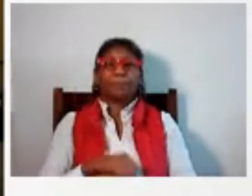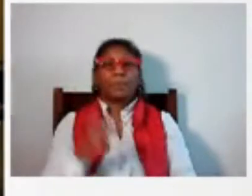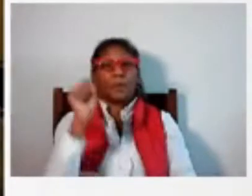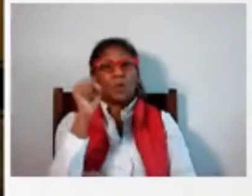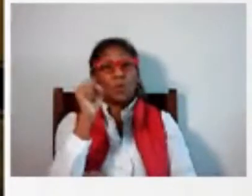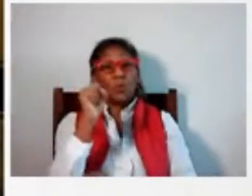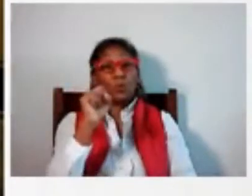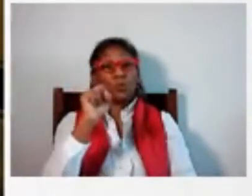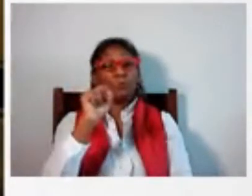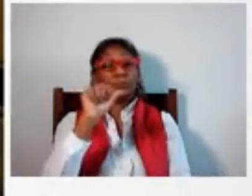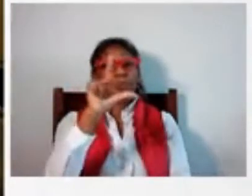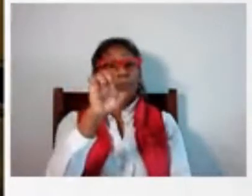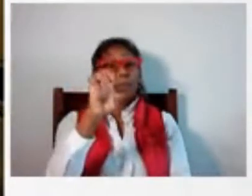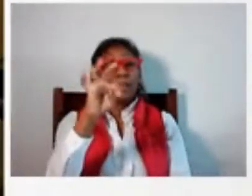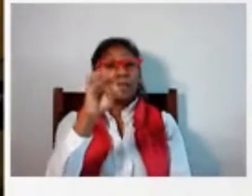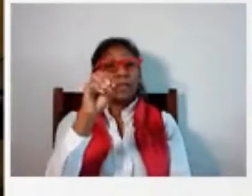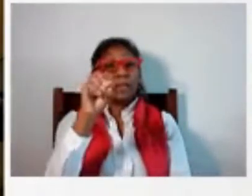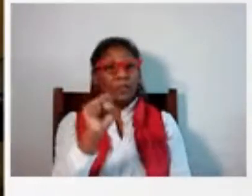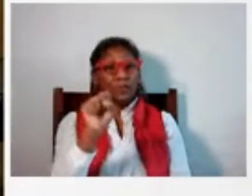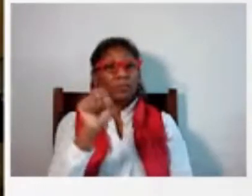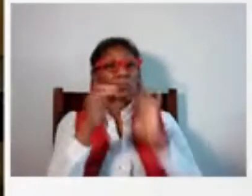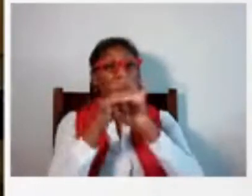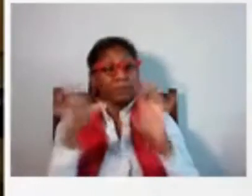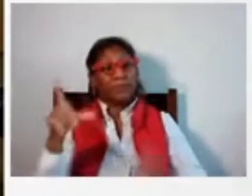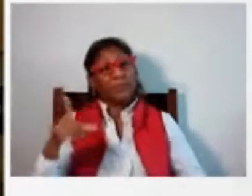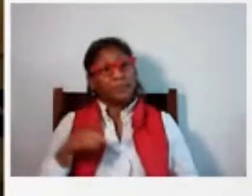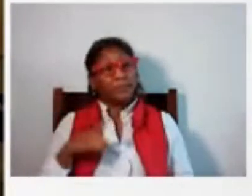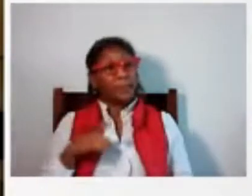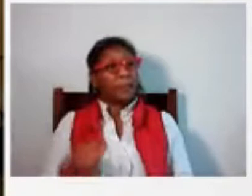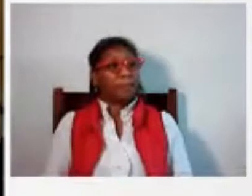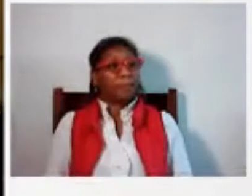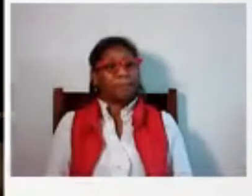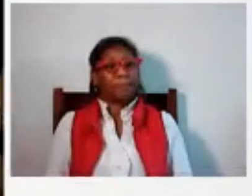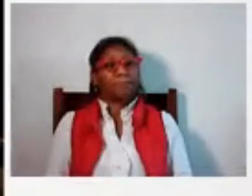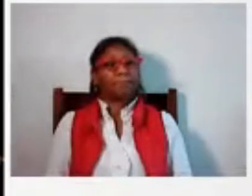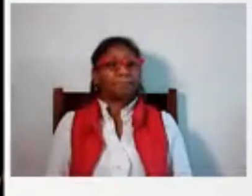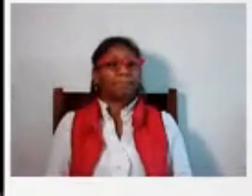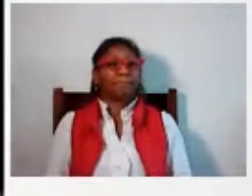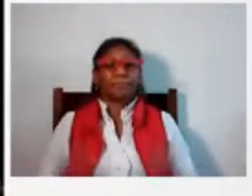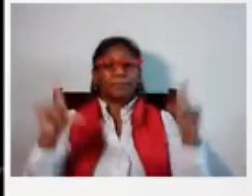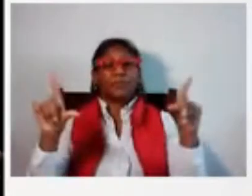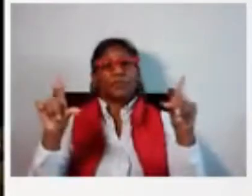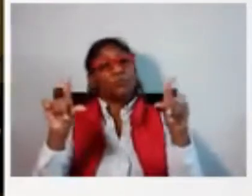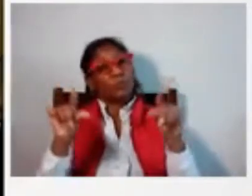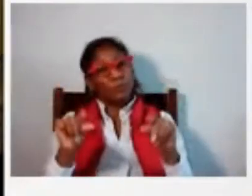livres, proporcionalmente, leitos livres em relação a pacientes Covid, diminuíram aqui,